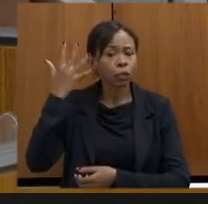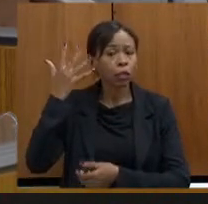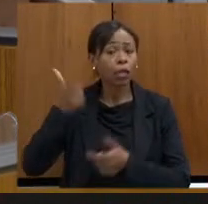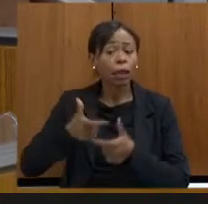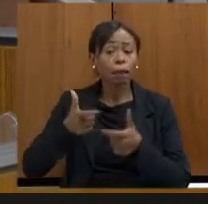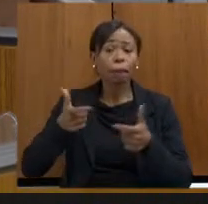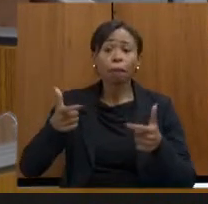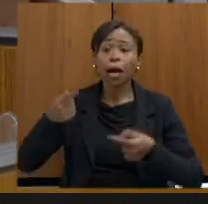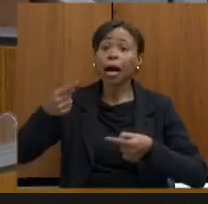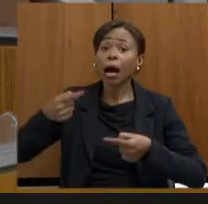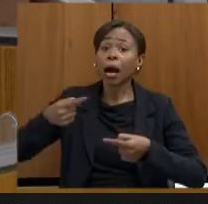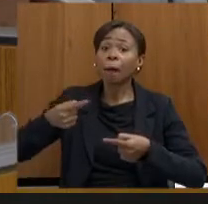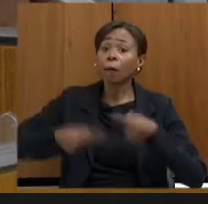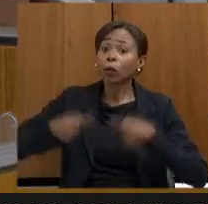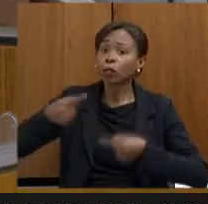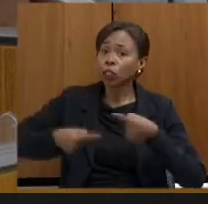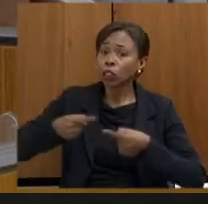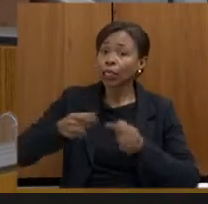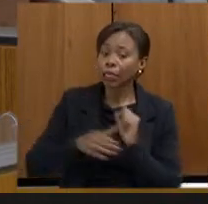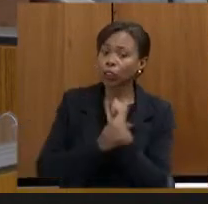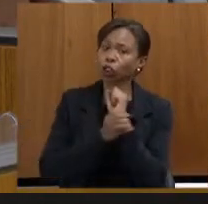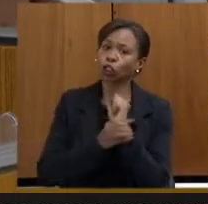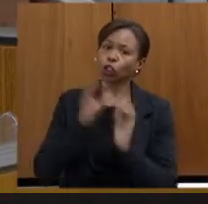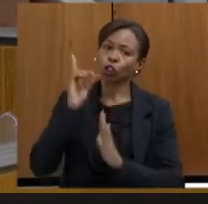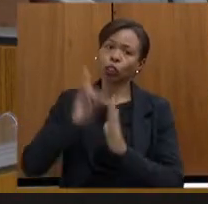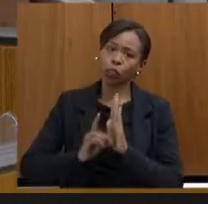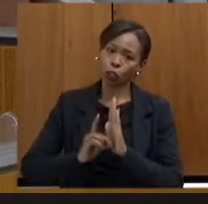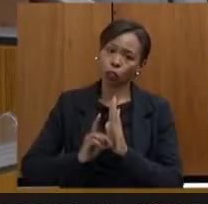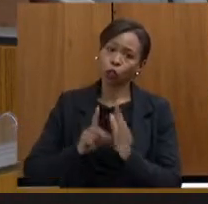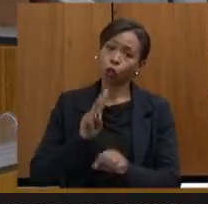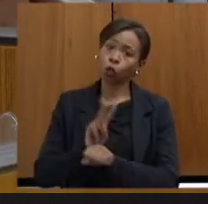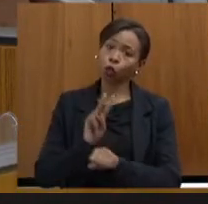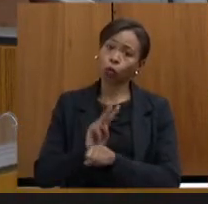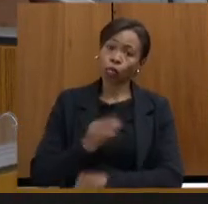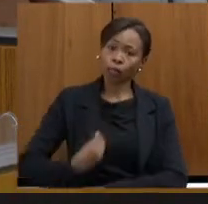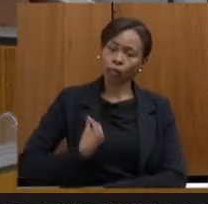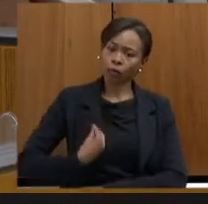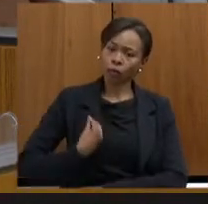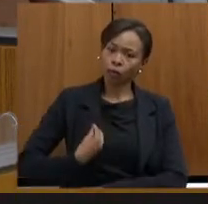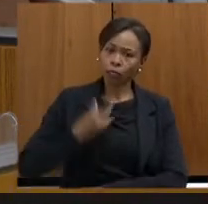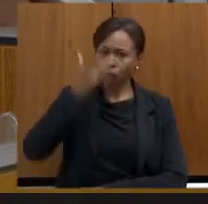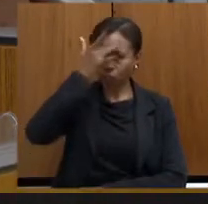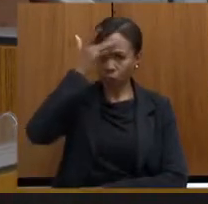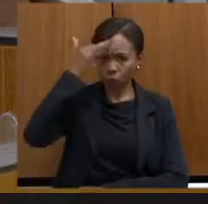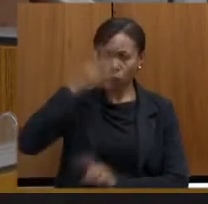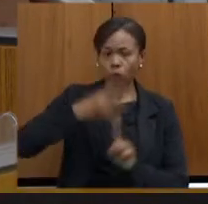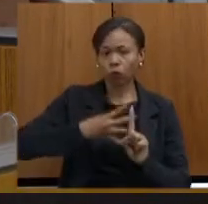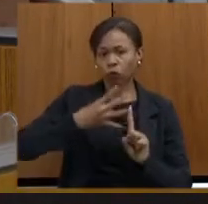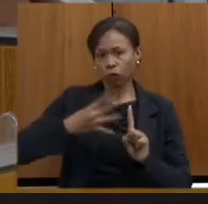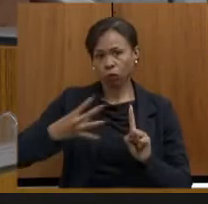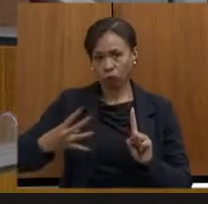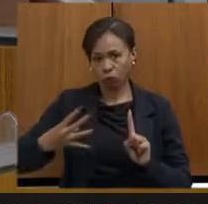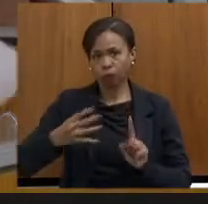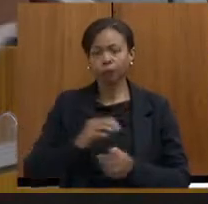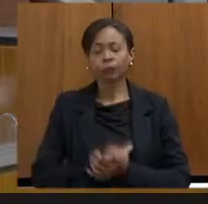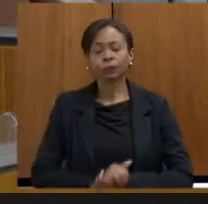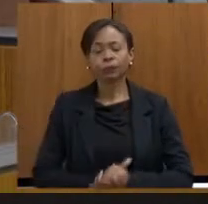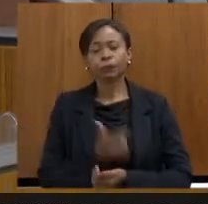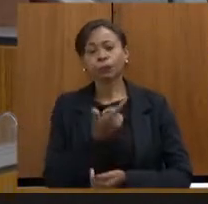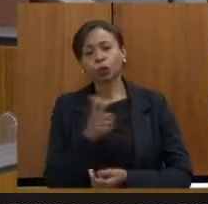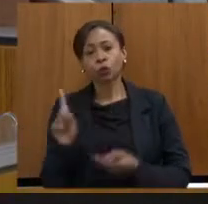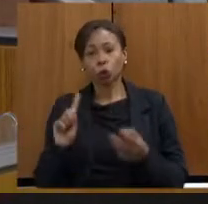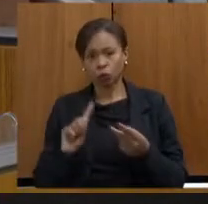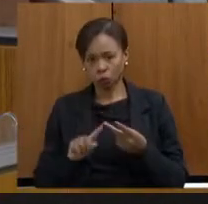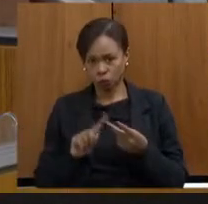ampliar as políticas de garantia de direitos e da preservação da vida das pessoas LGBTQIA+. Minha segunda